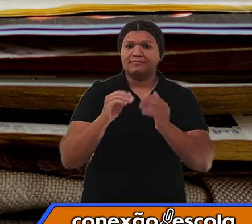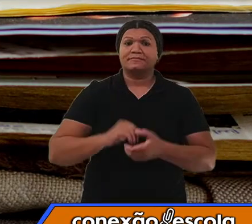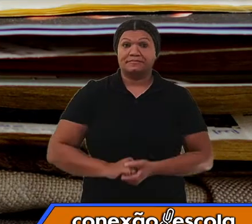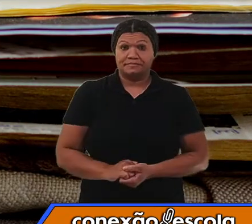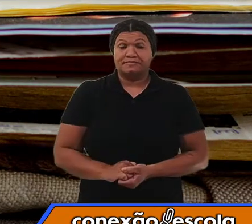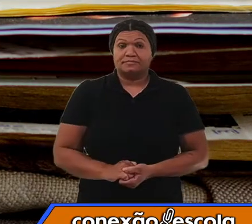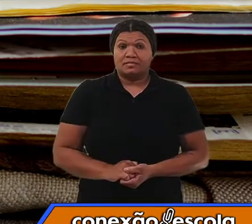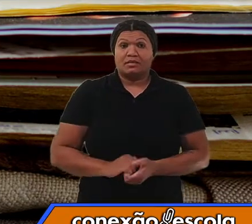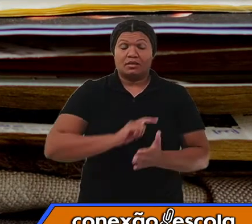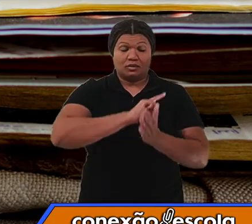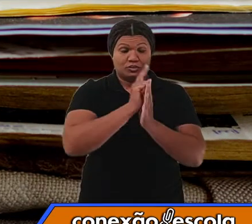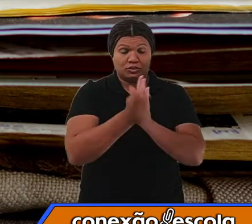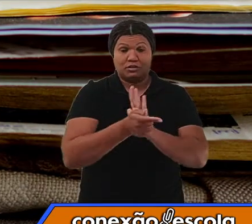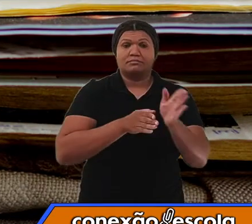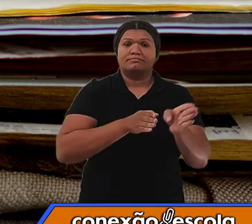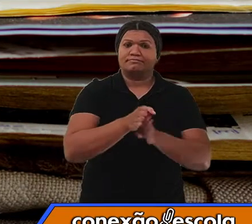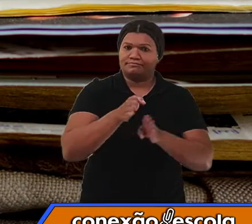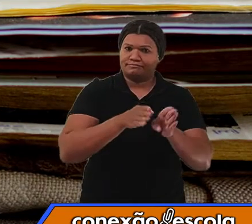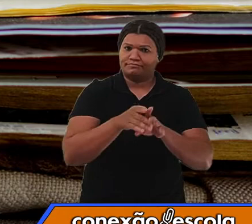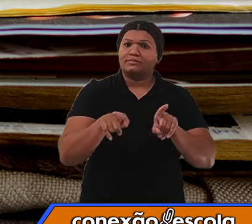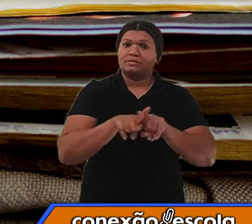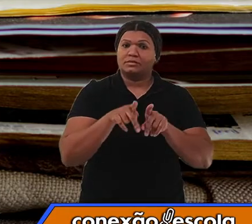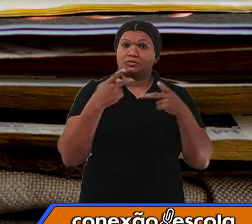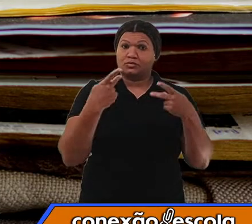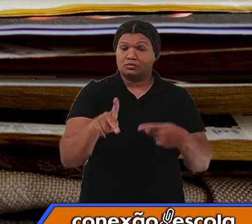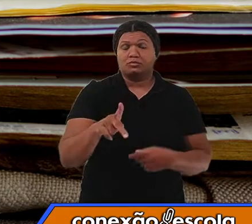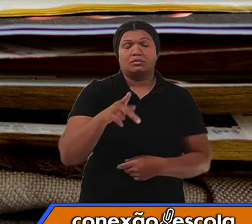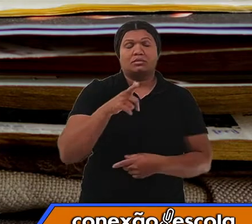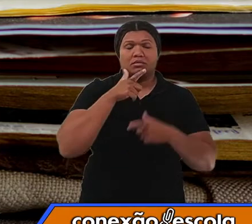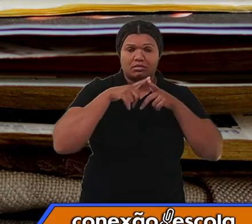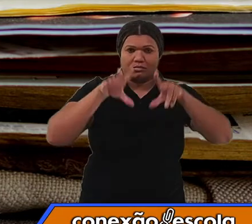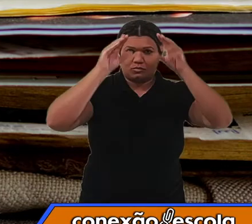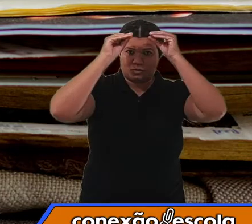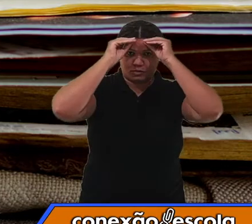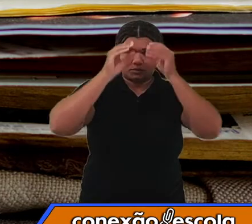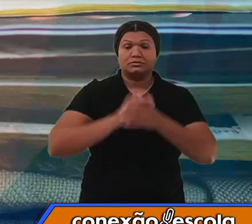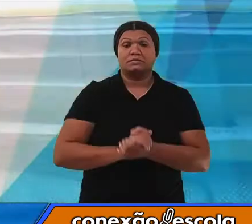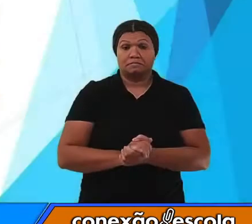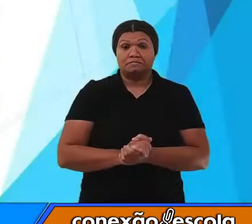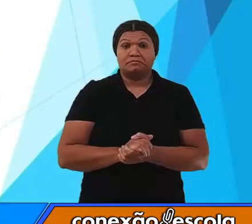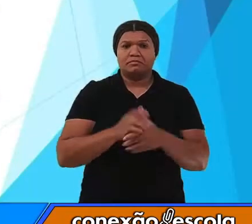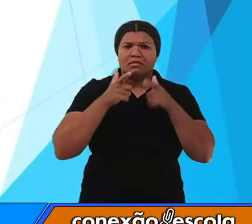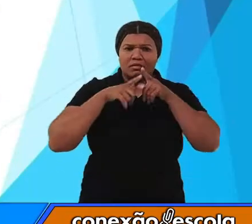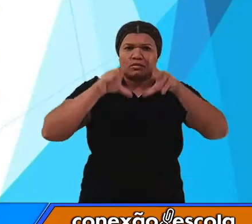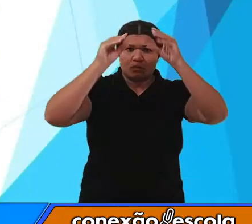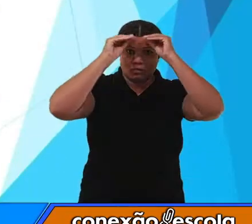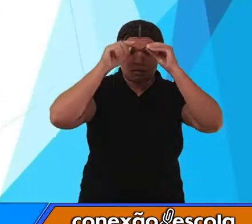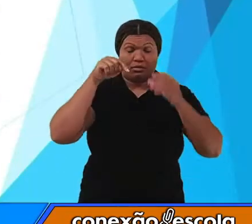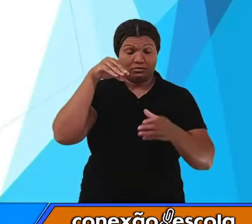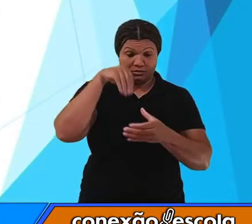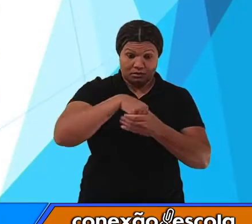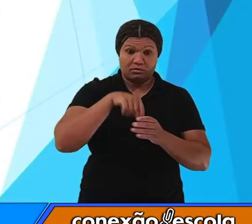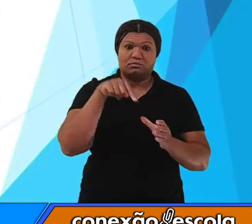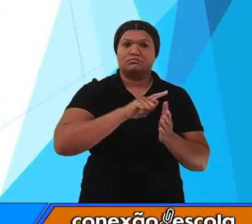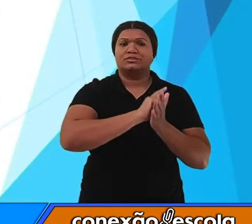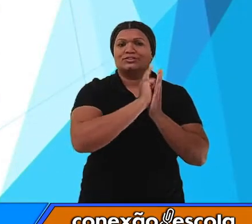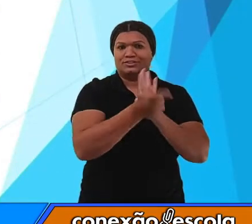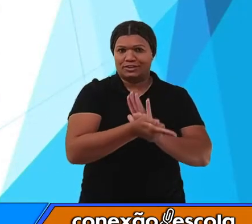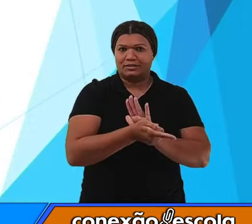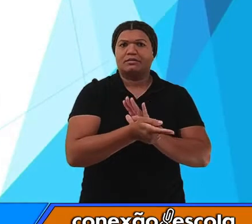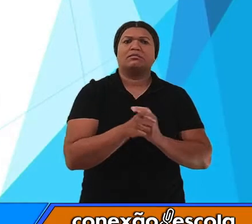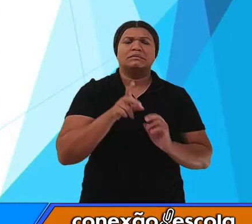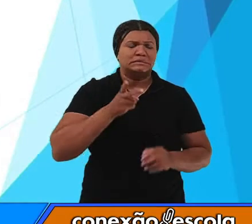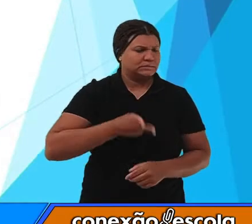O gênero instrucional e sua linguagem. Quanto à linguagem, neste gênero textual é